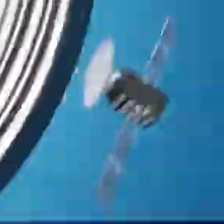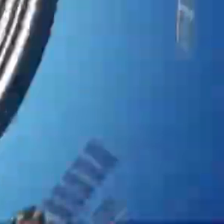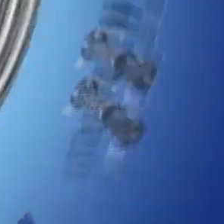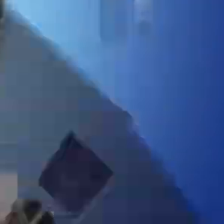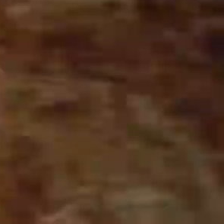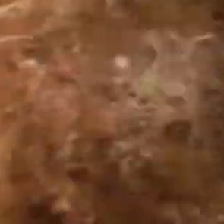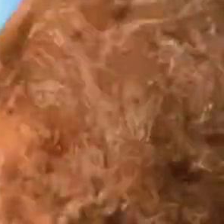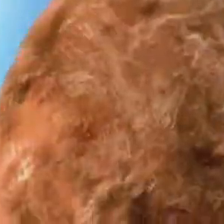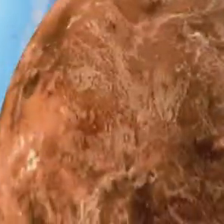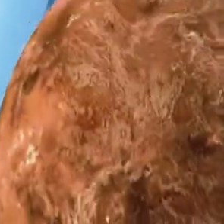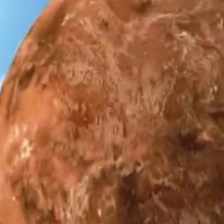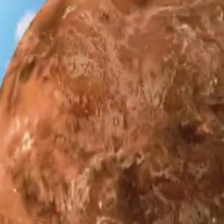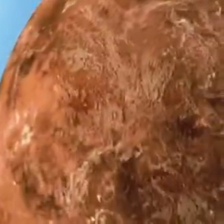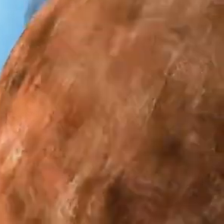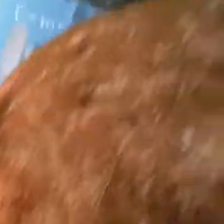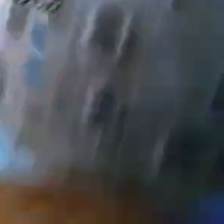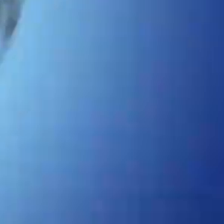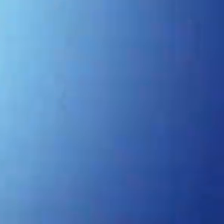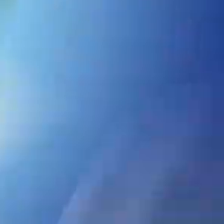Tchau.